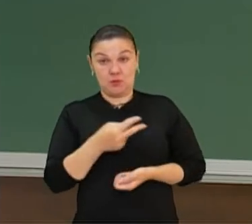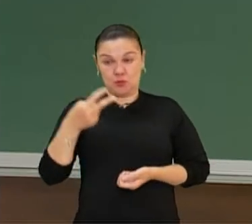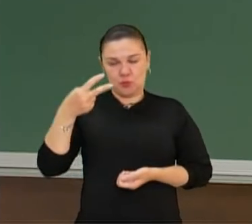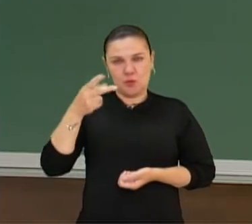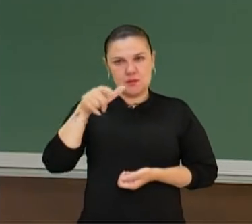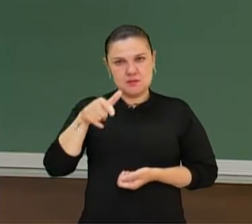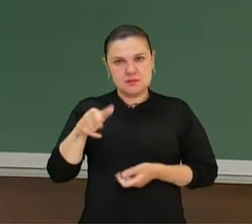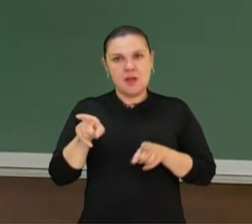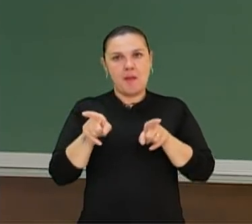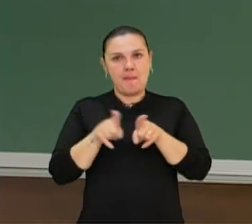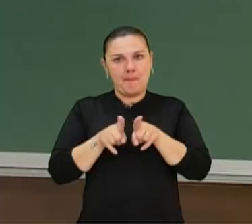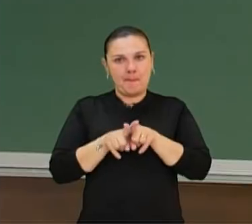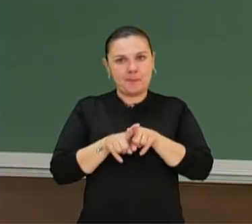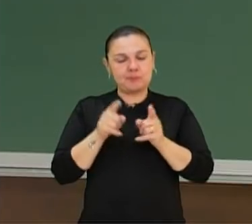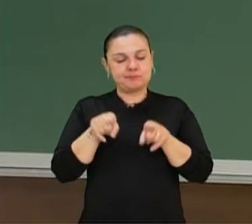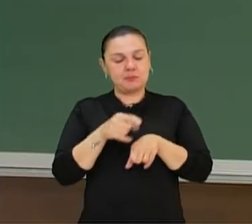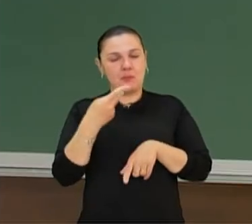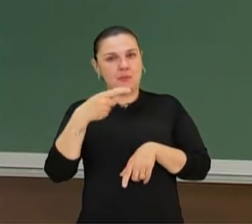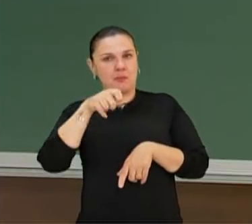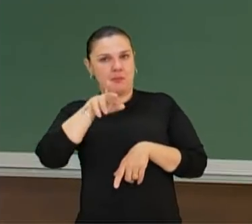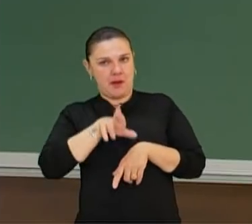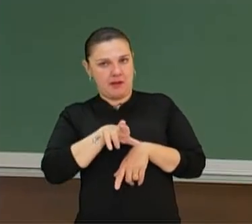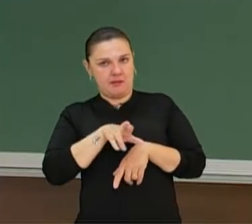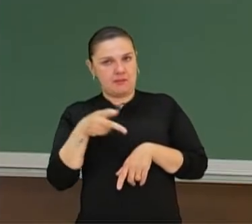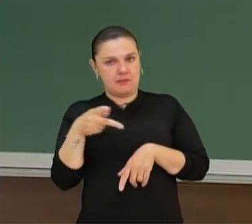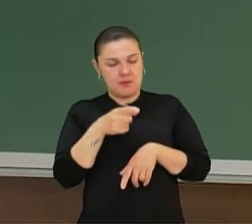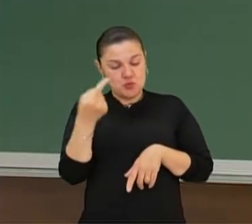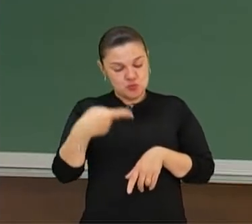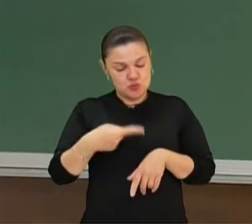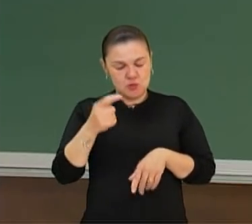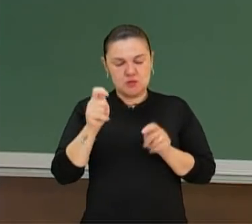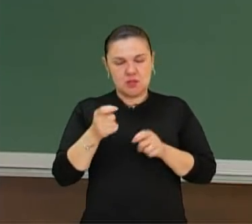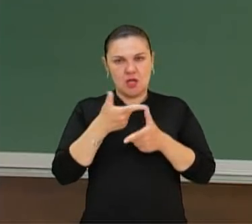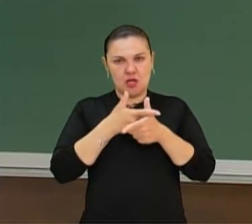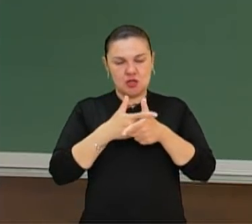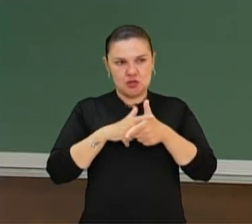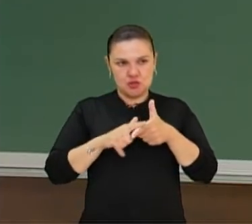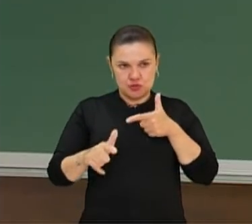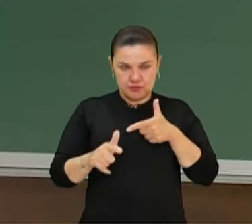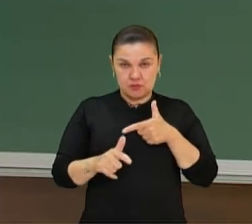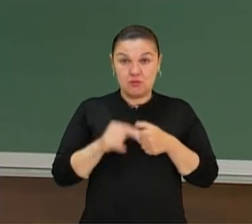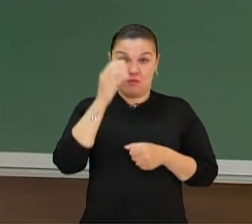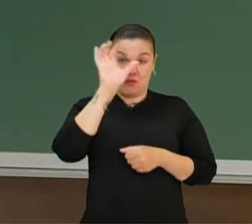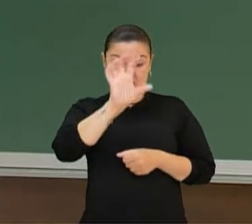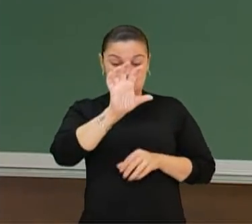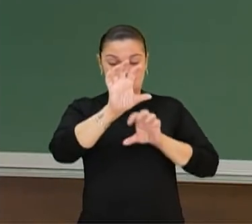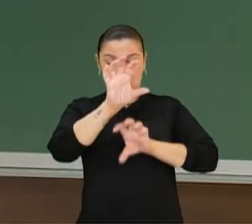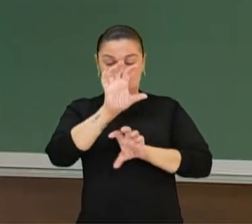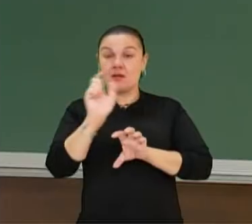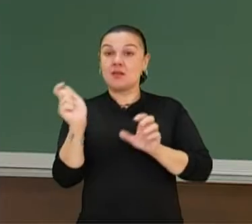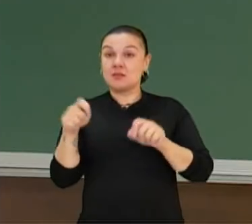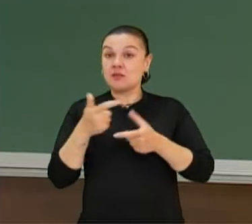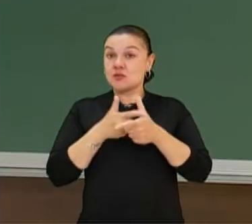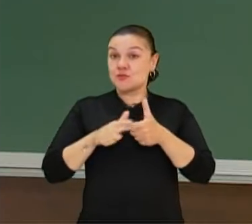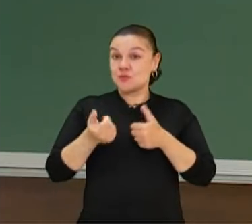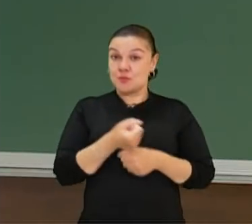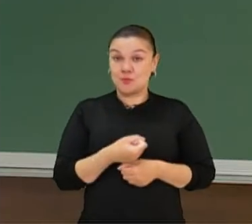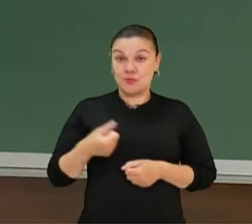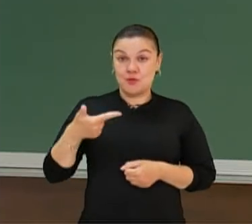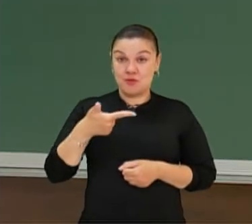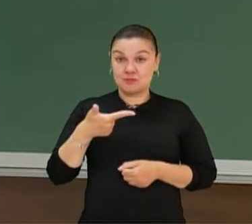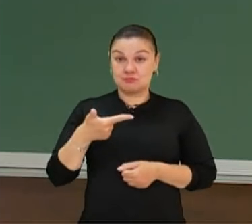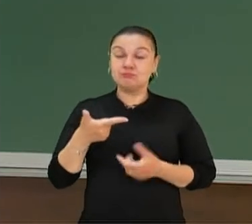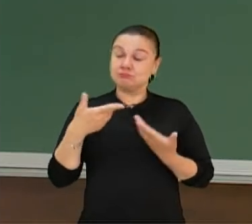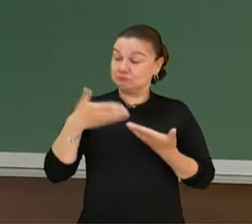e o 6 também é par, eles podem ser divididos, o numerador e o denominador, por 2. E foi o